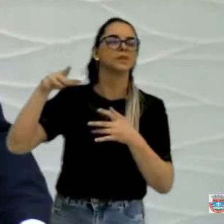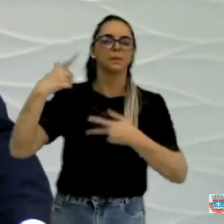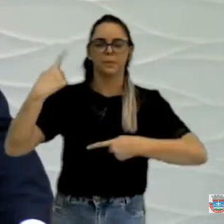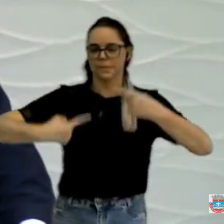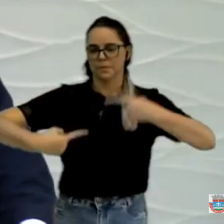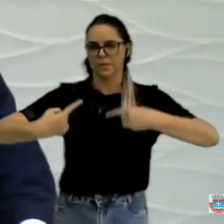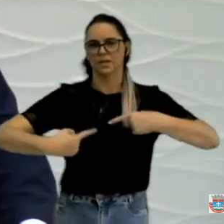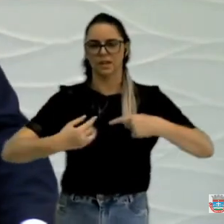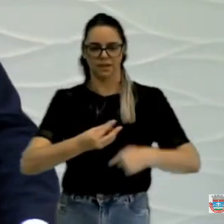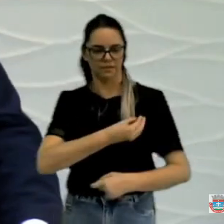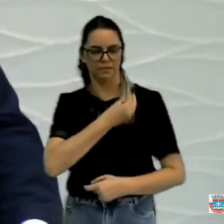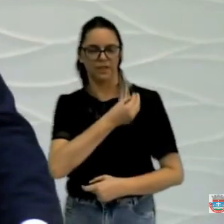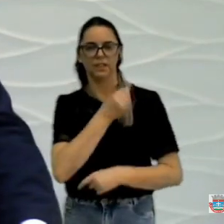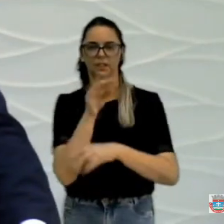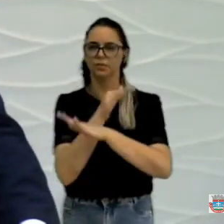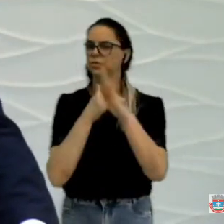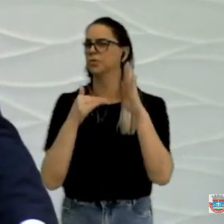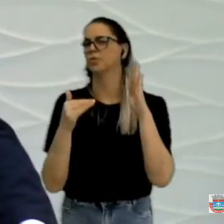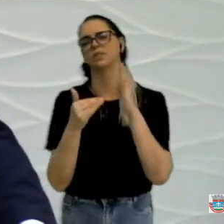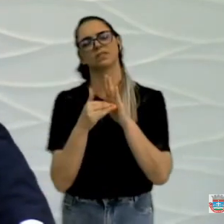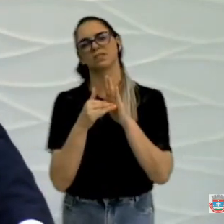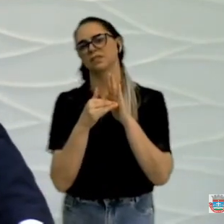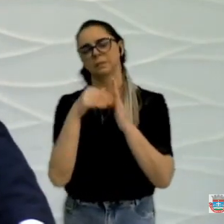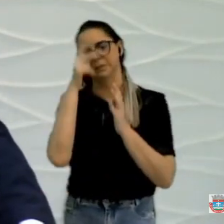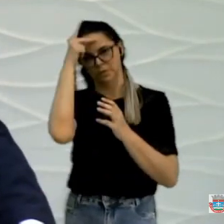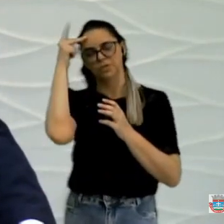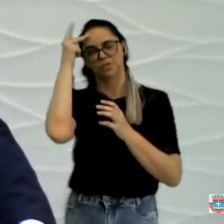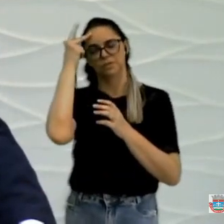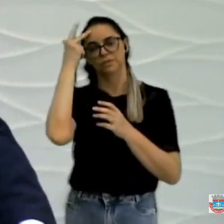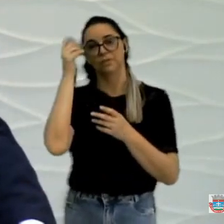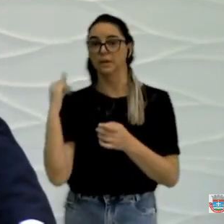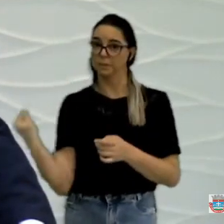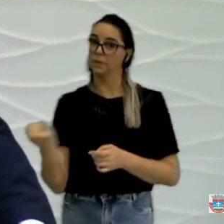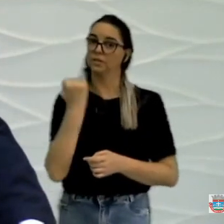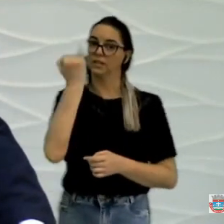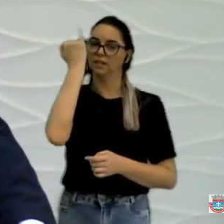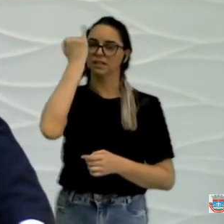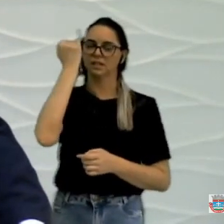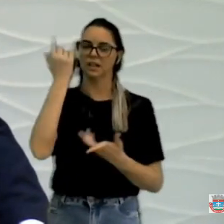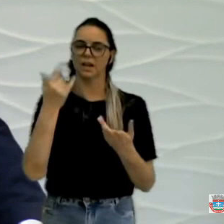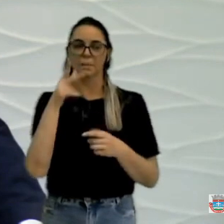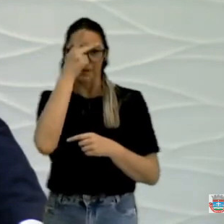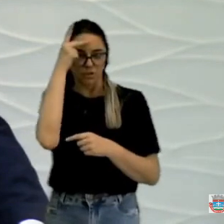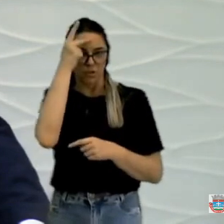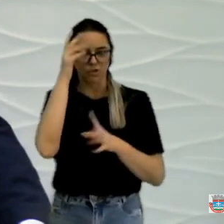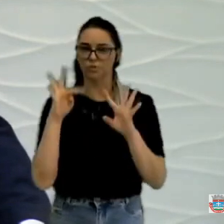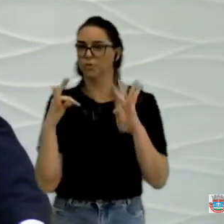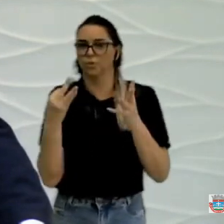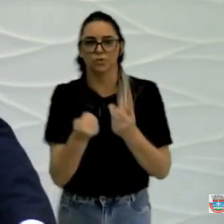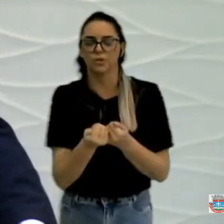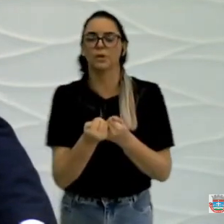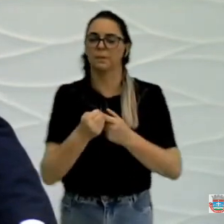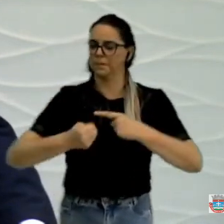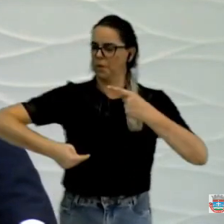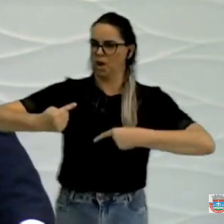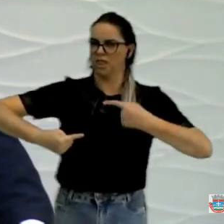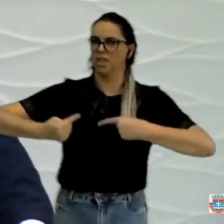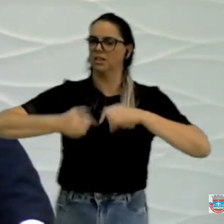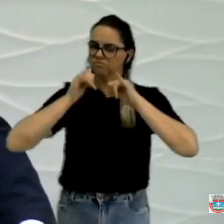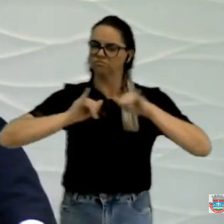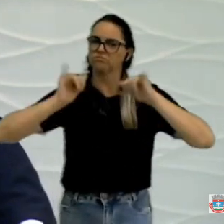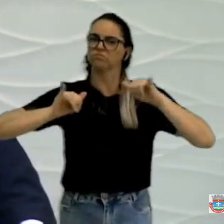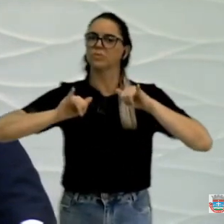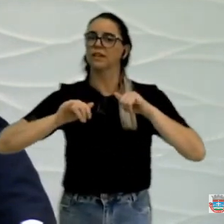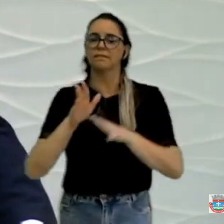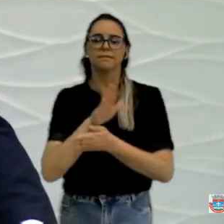vida de todas as pessoas. É muito importante que todas as pessoas sejam agentes políticos, porque tudo passa pela política. Nada